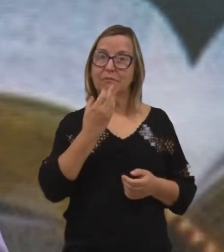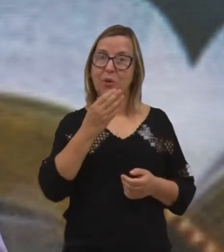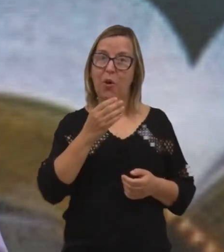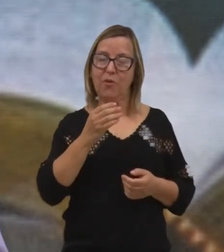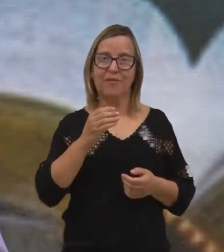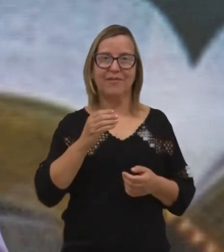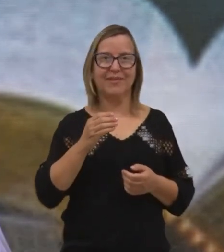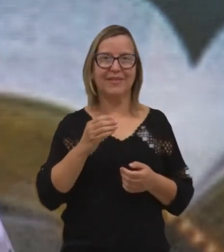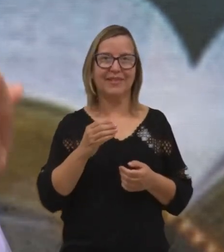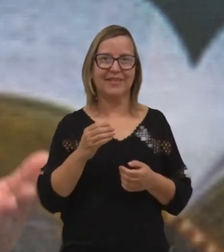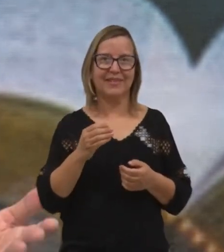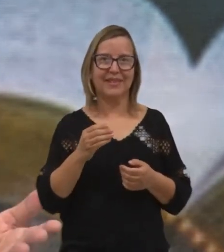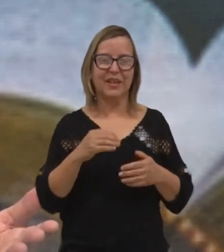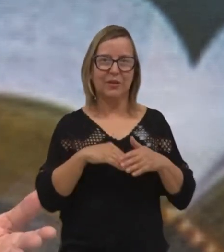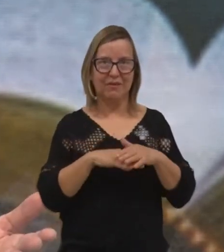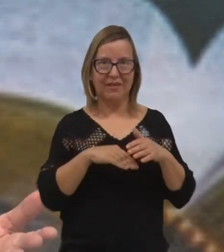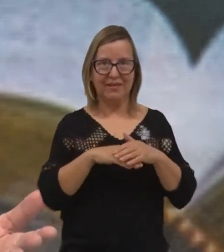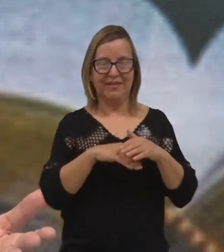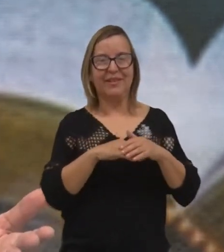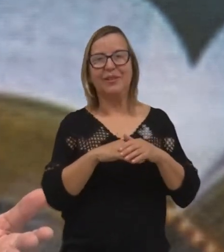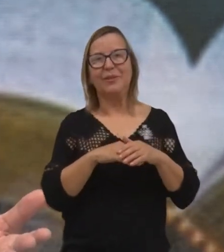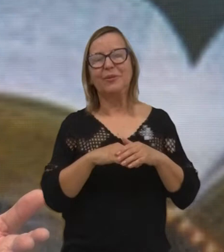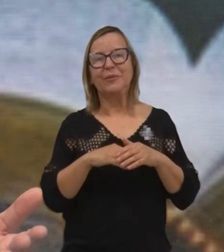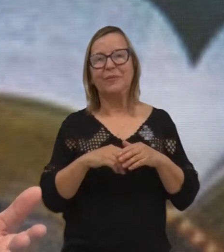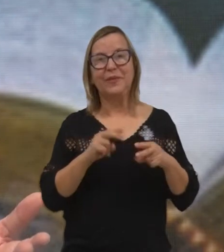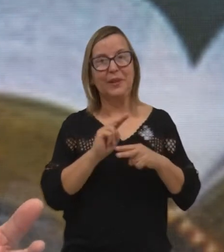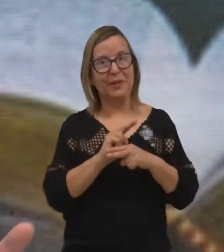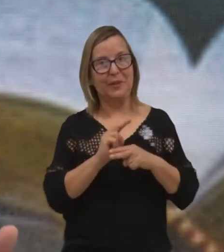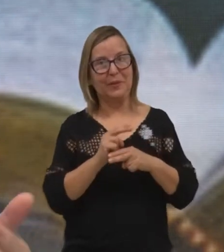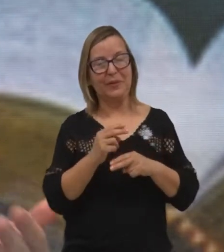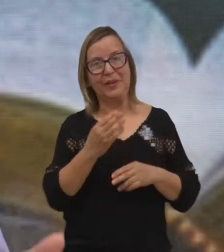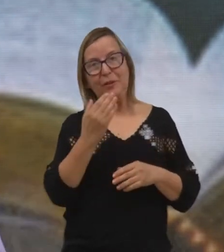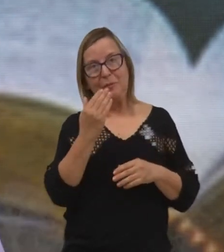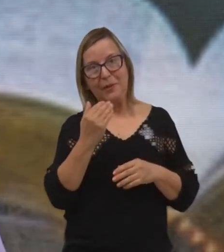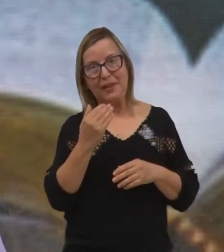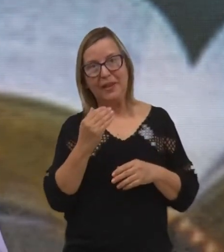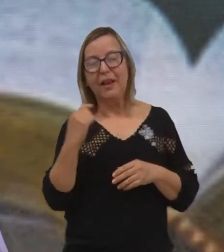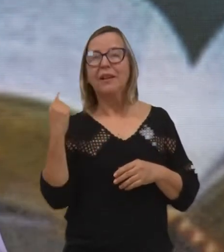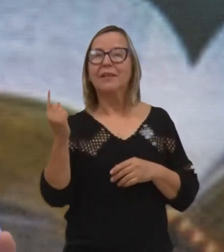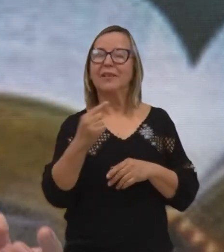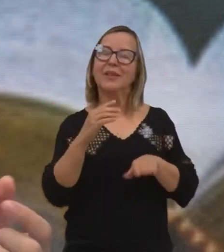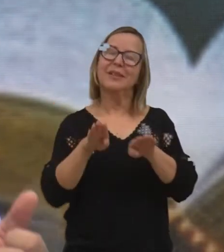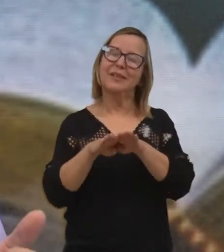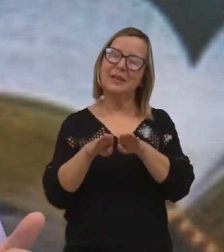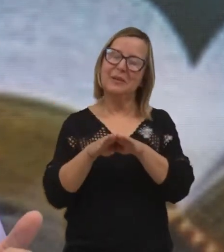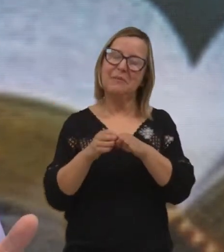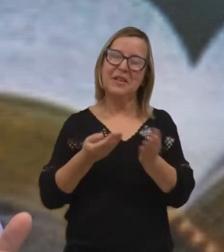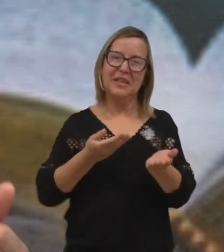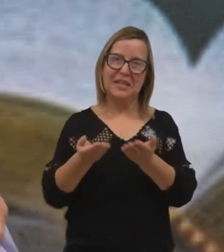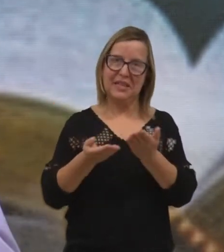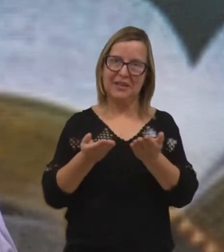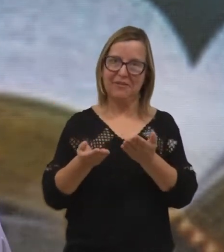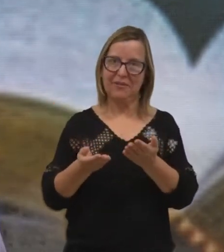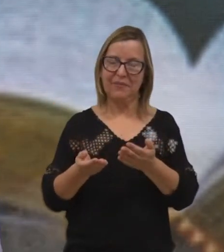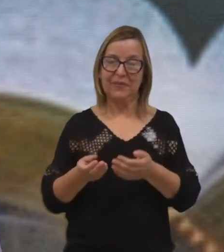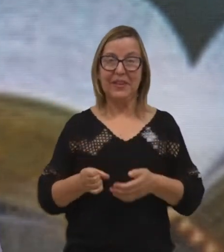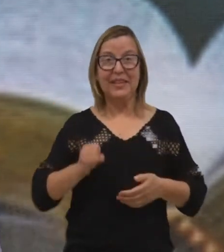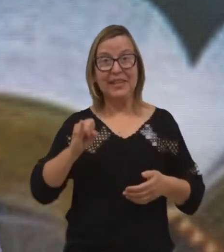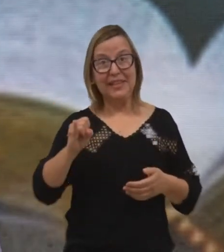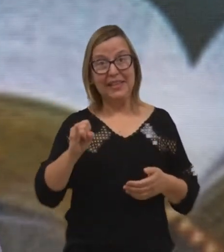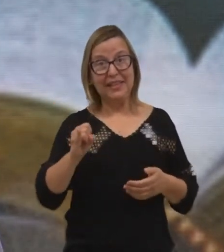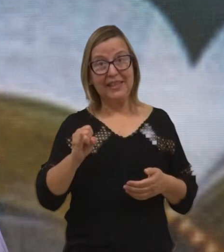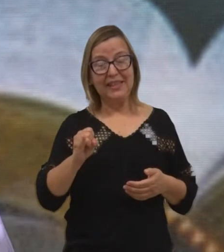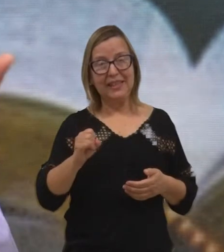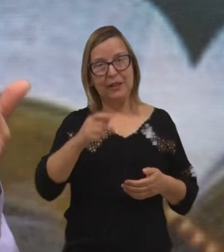multiforme graça de quem? De Deus, nós sirvamos. Então, se alguém fala, sabendo que recebeu